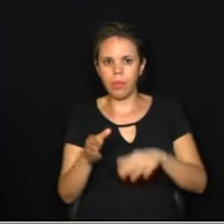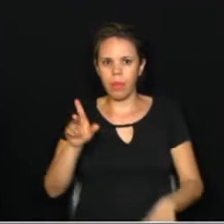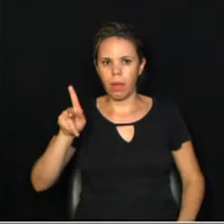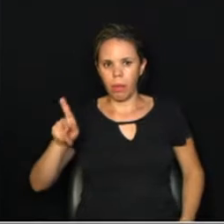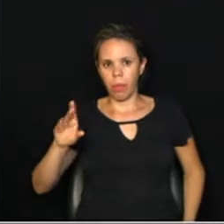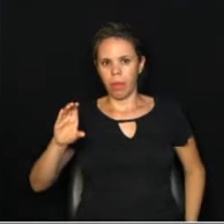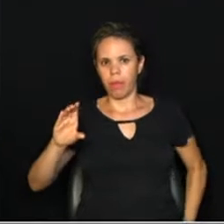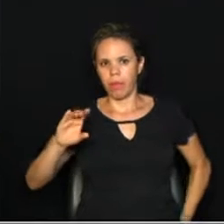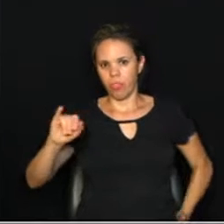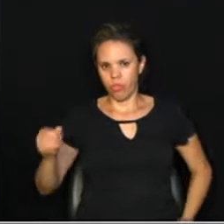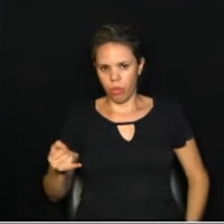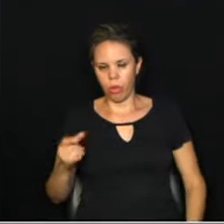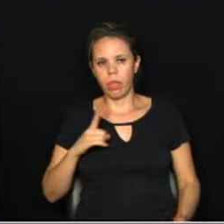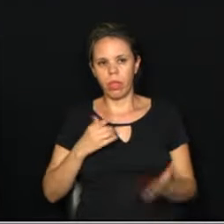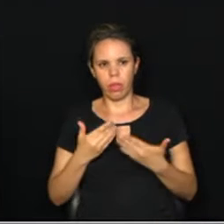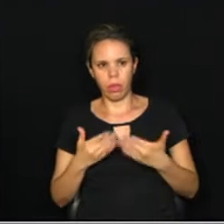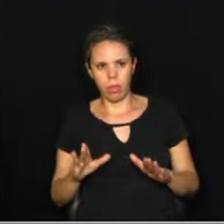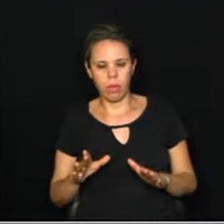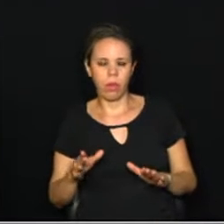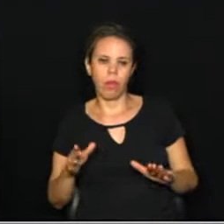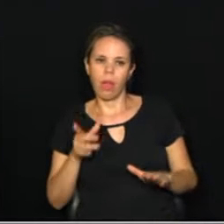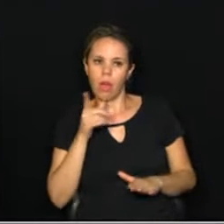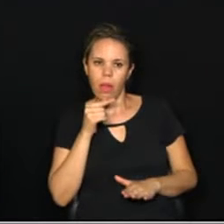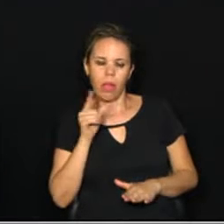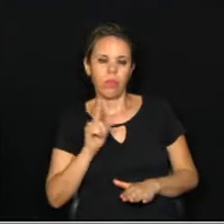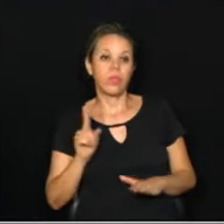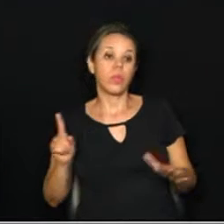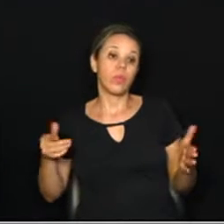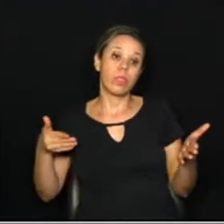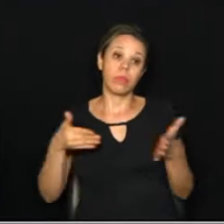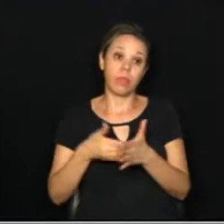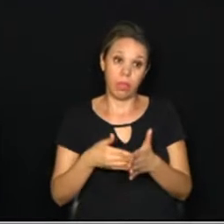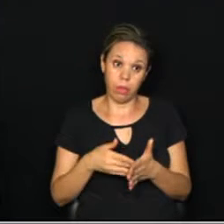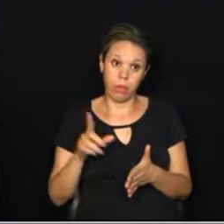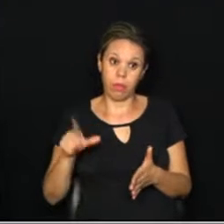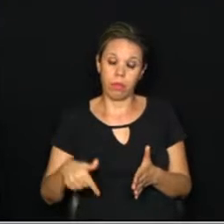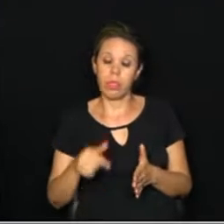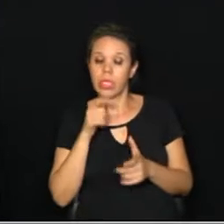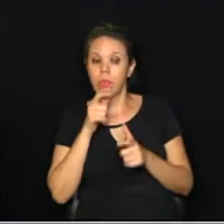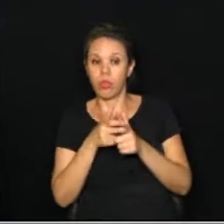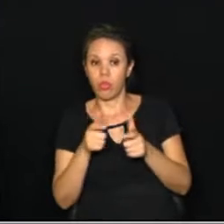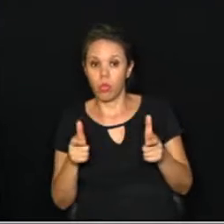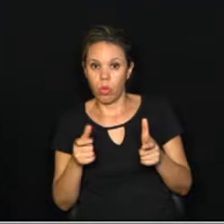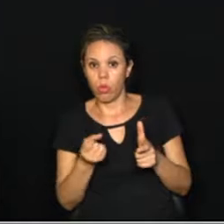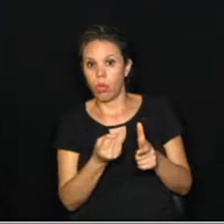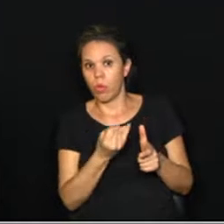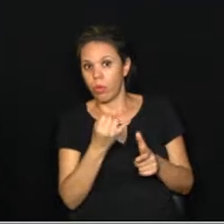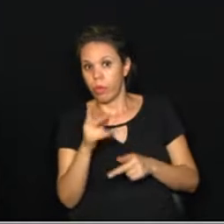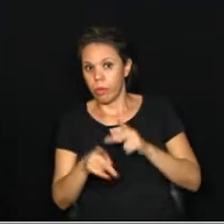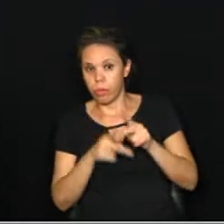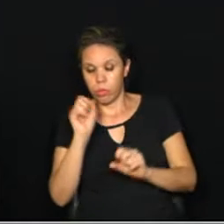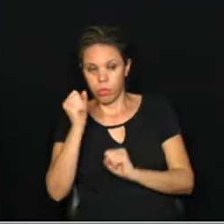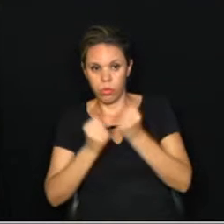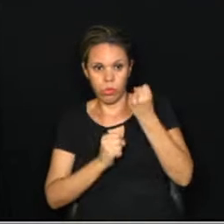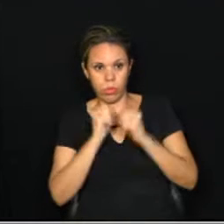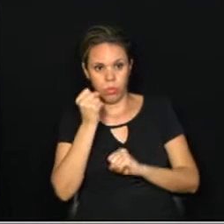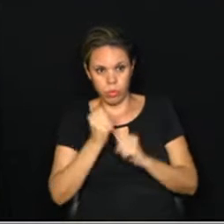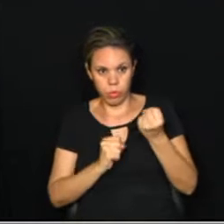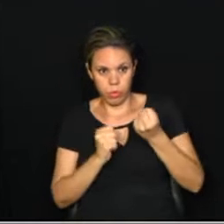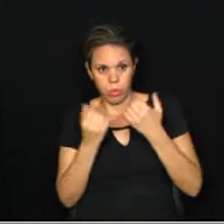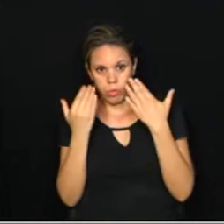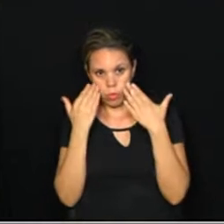uma disponibilidade hídrica bastante limitada. E o crescimento populacional e industrial, frente a